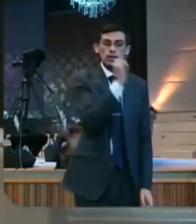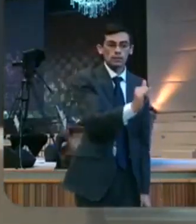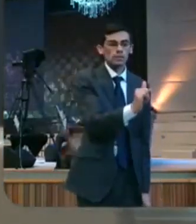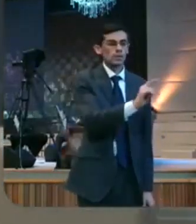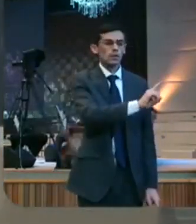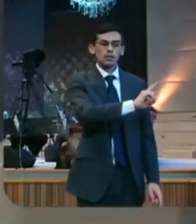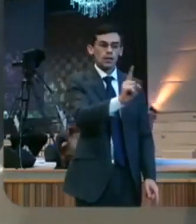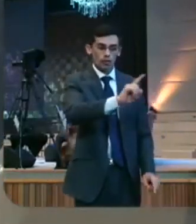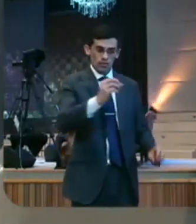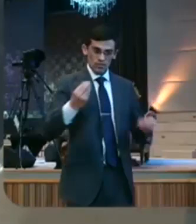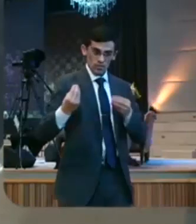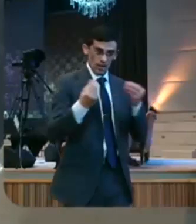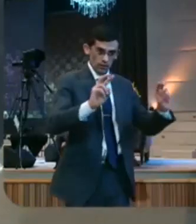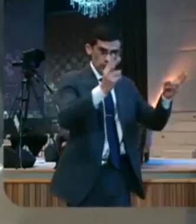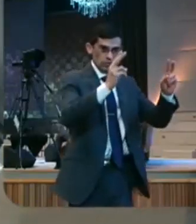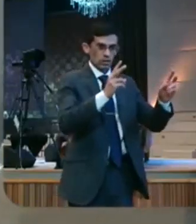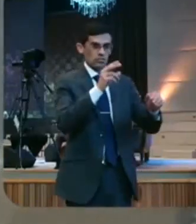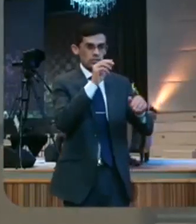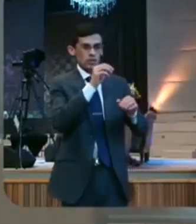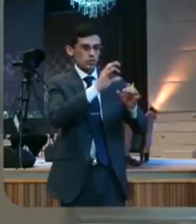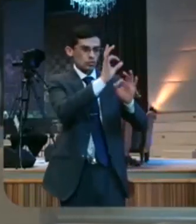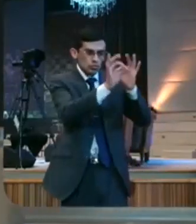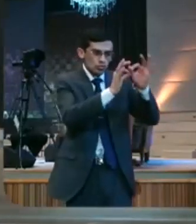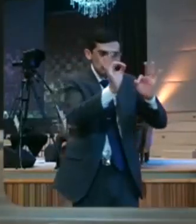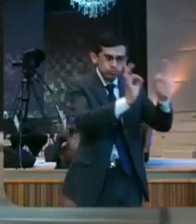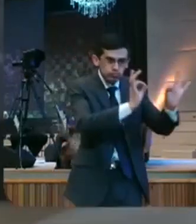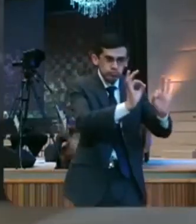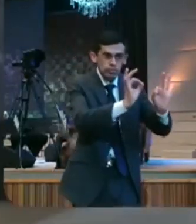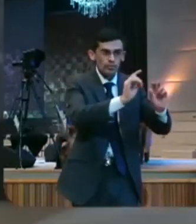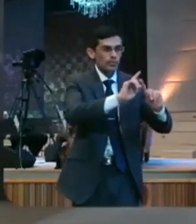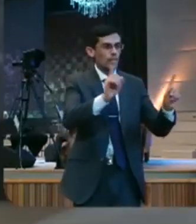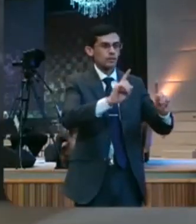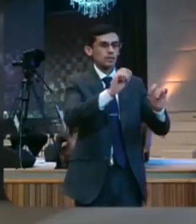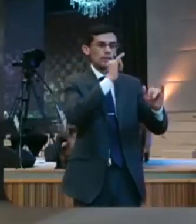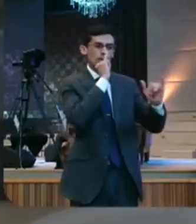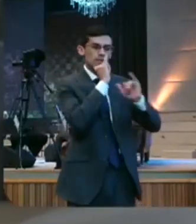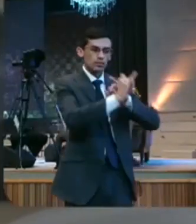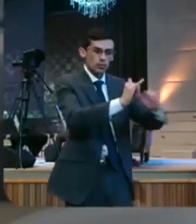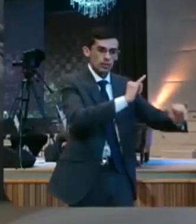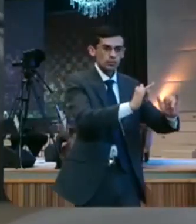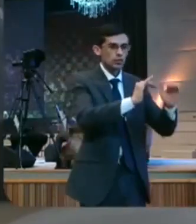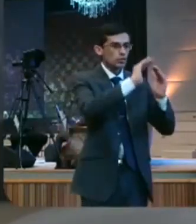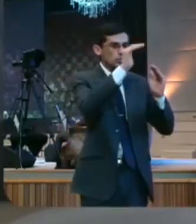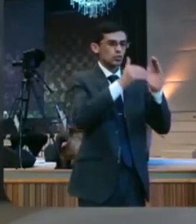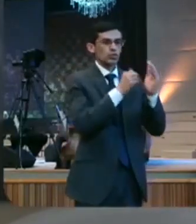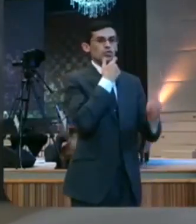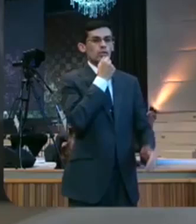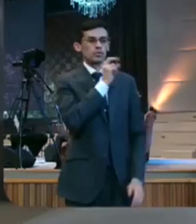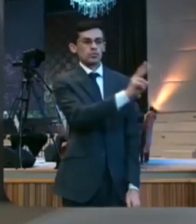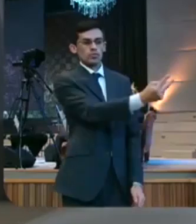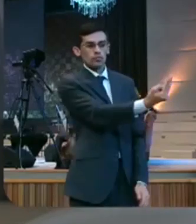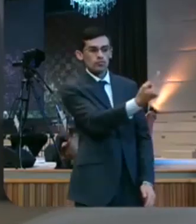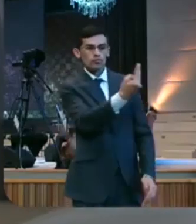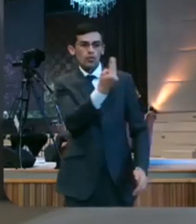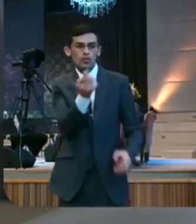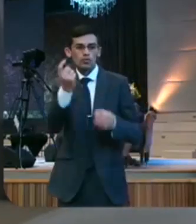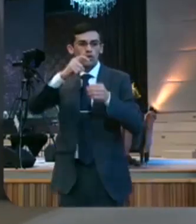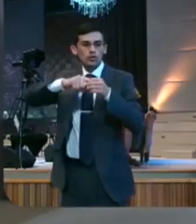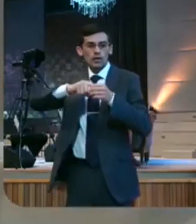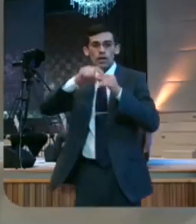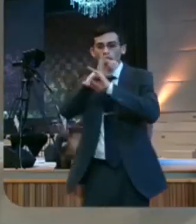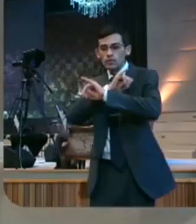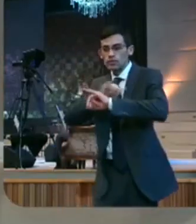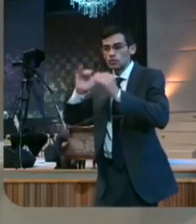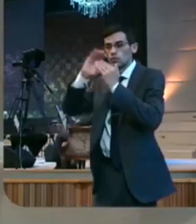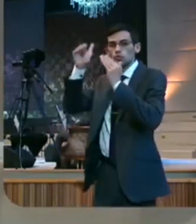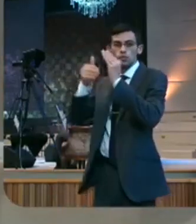vai dar a vitória para você. Não eram as informações que os 2 espiões voltaram trazendo de toda a